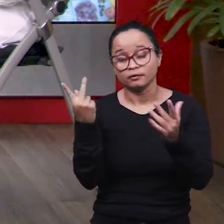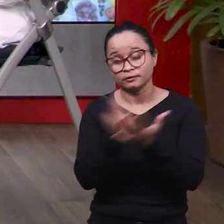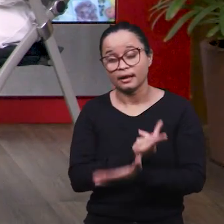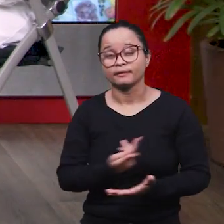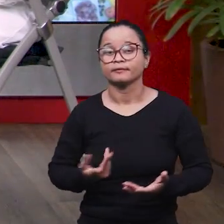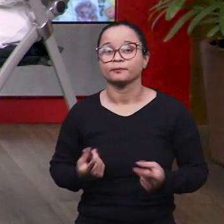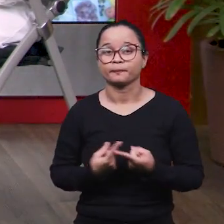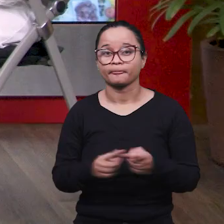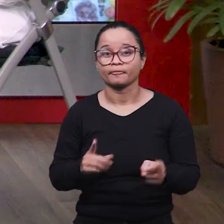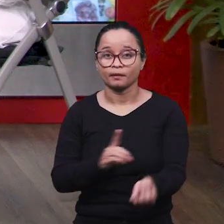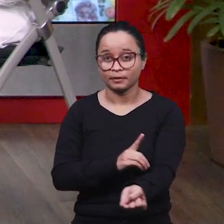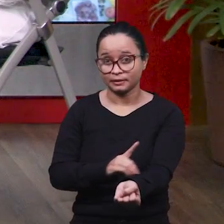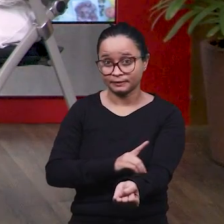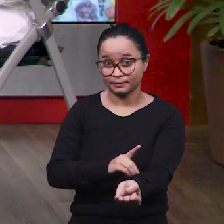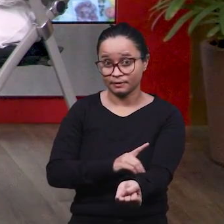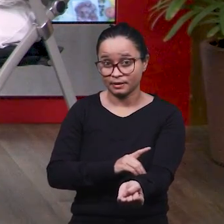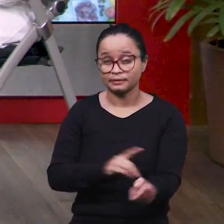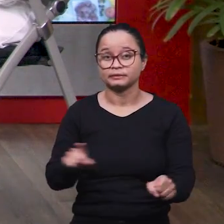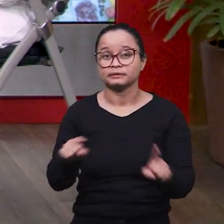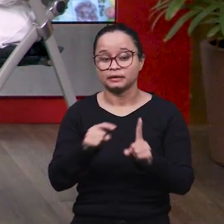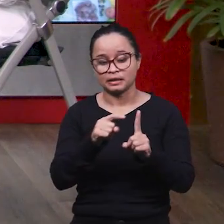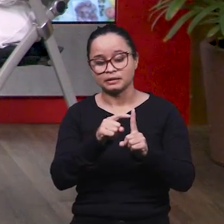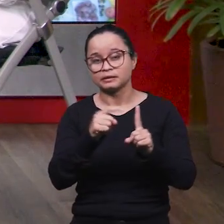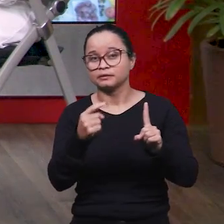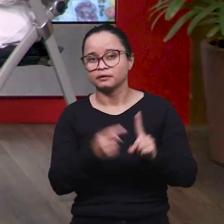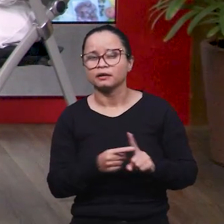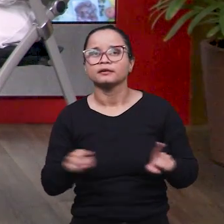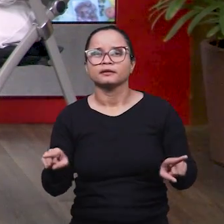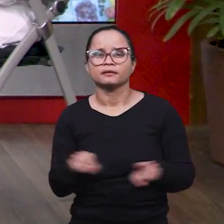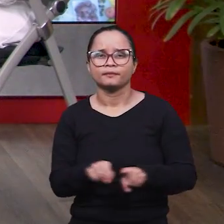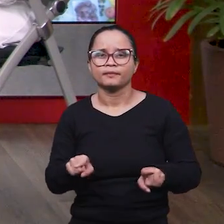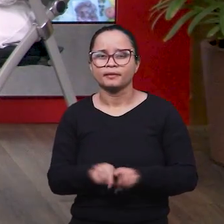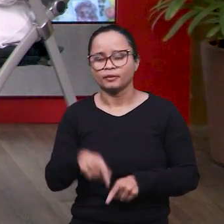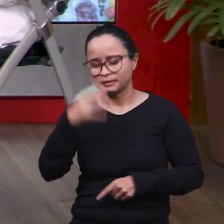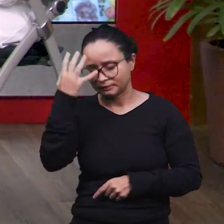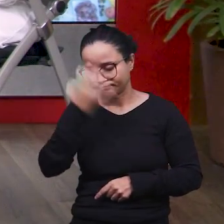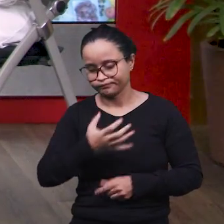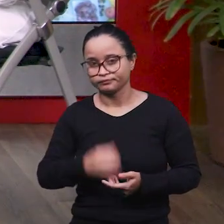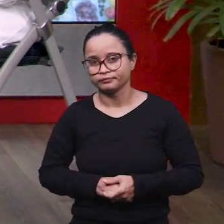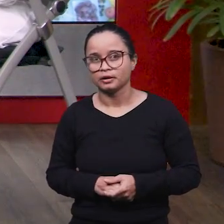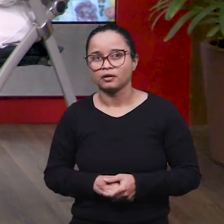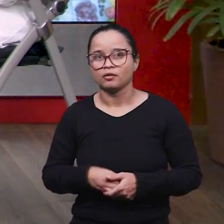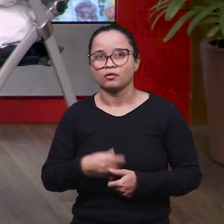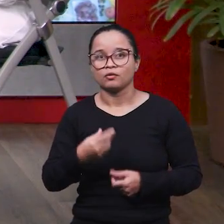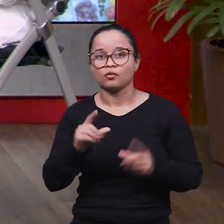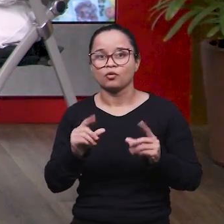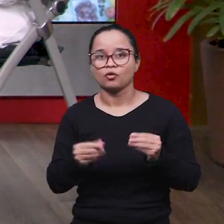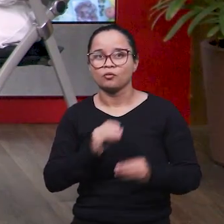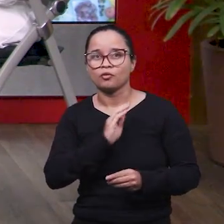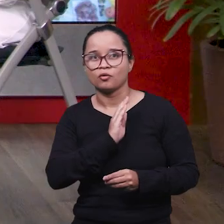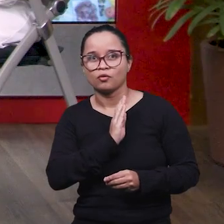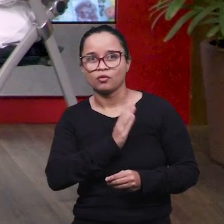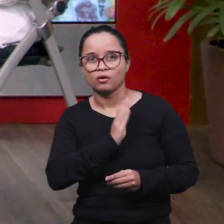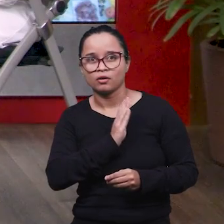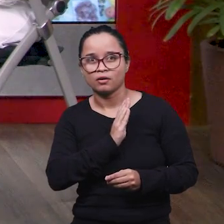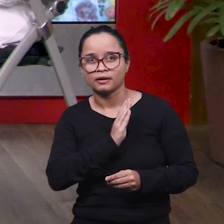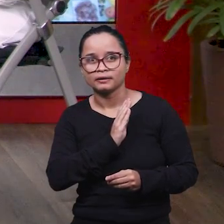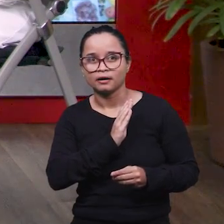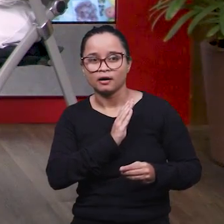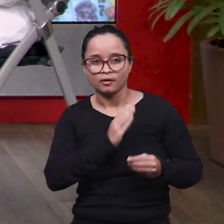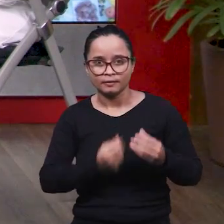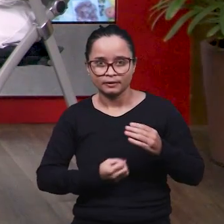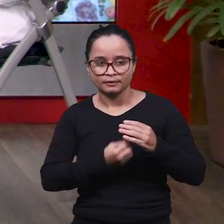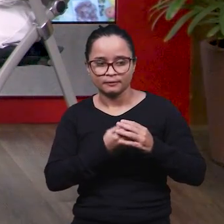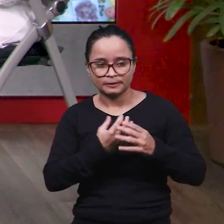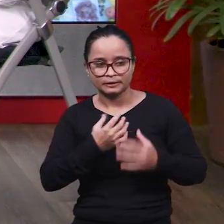mas a diabetes gestacional também pode gerar repercussões sérias, como malformações cardíacas e até óbito fetal. Então, assim, é uma